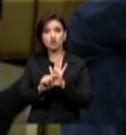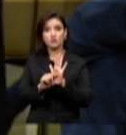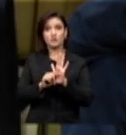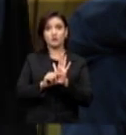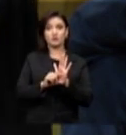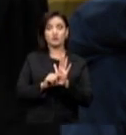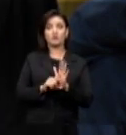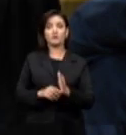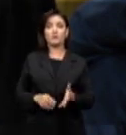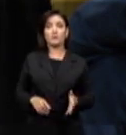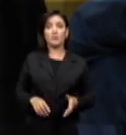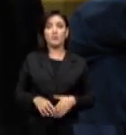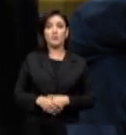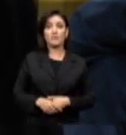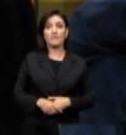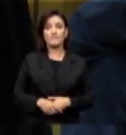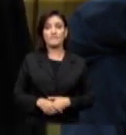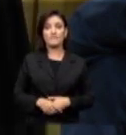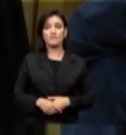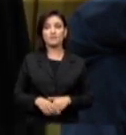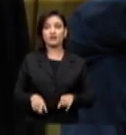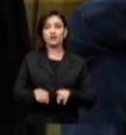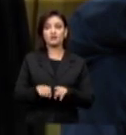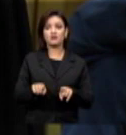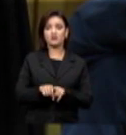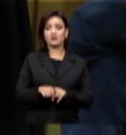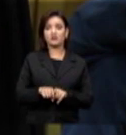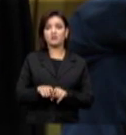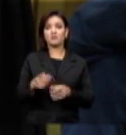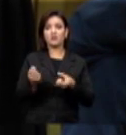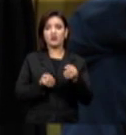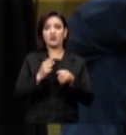redução dos níveis de emissão de CO2